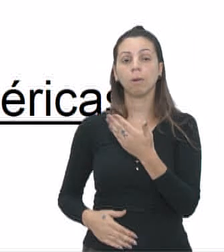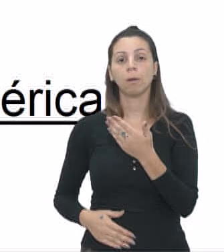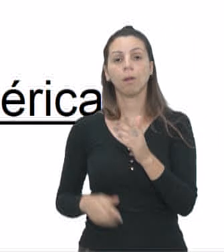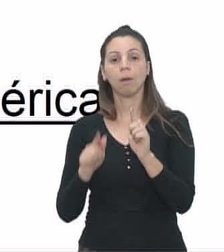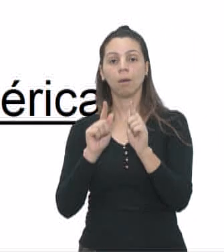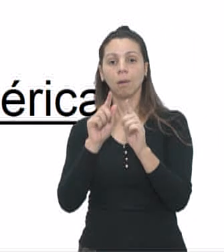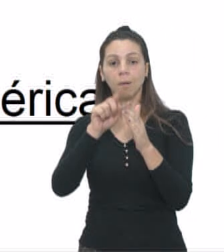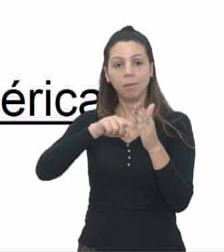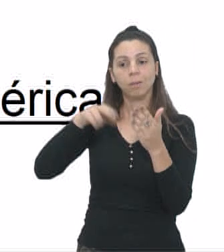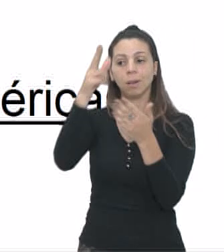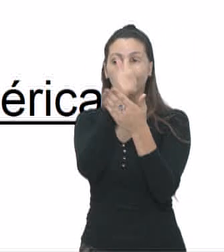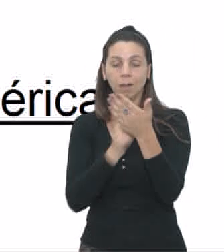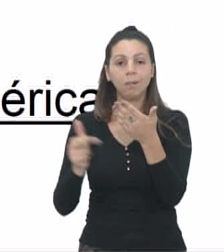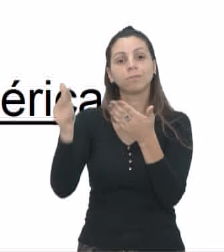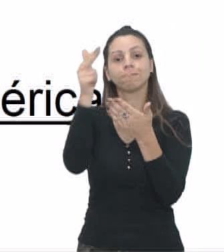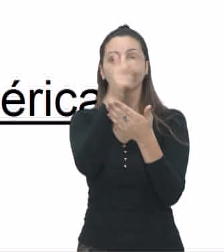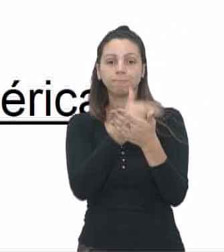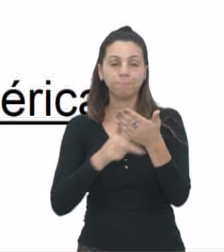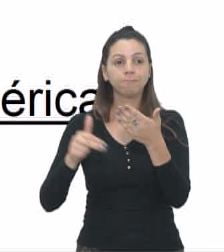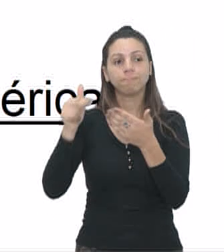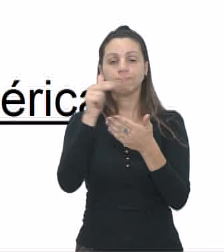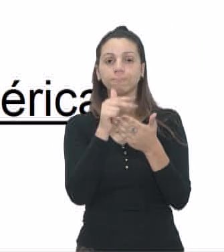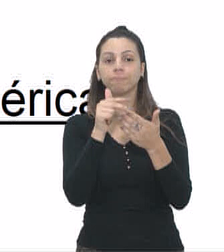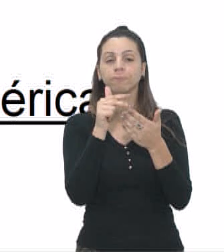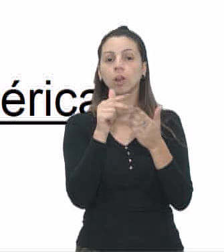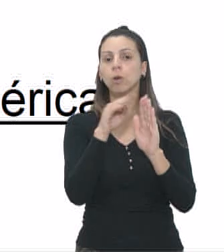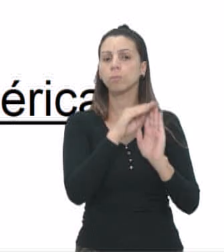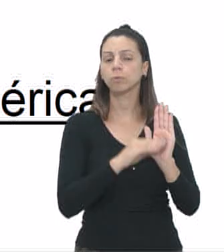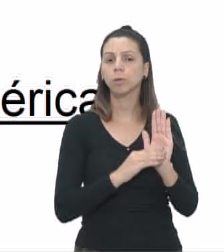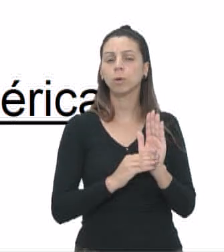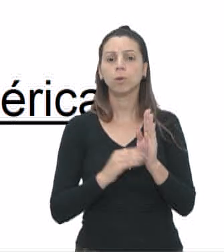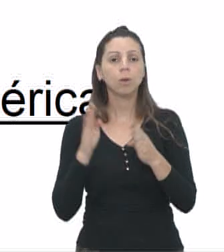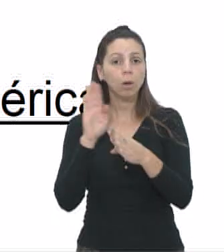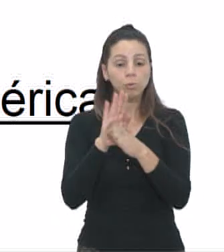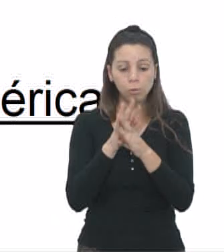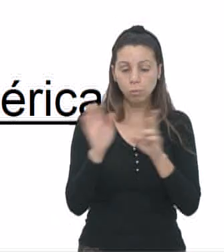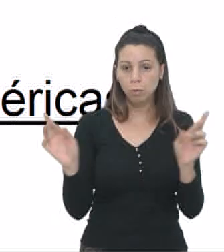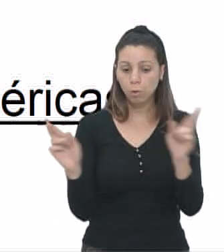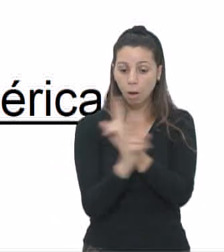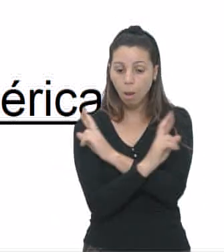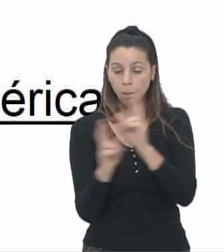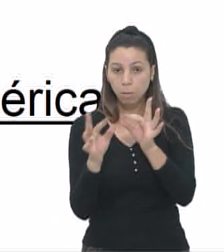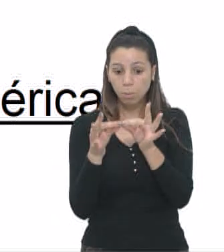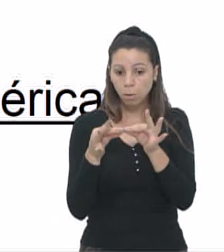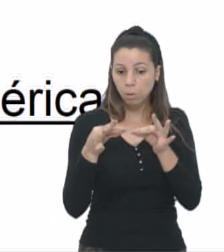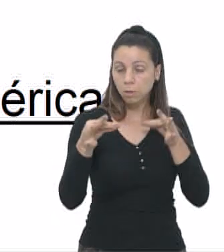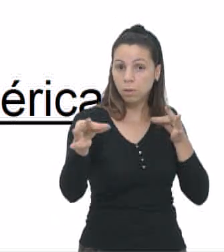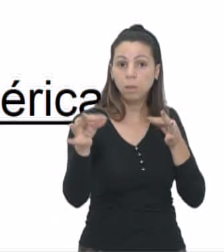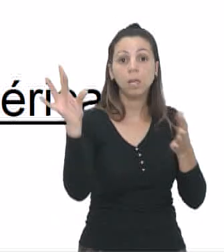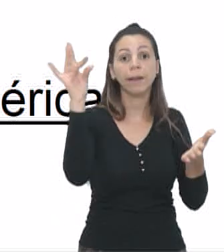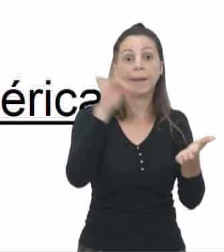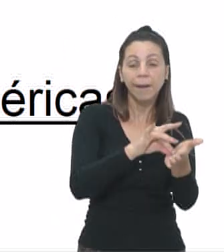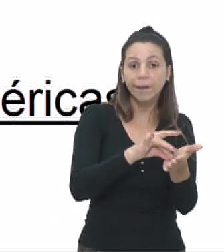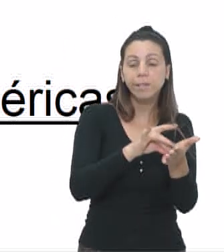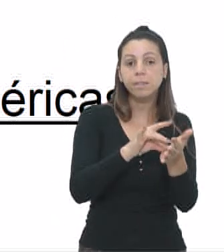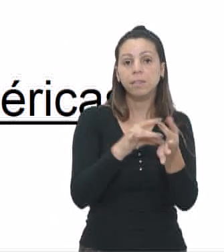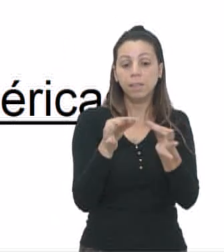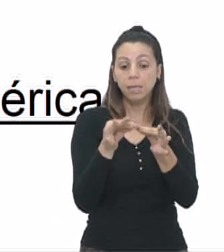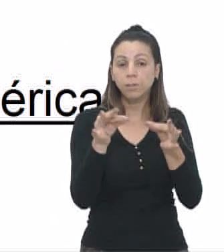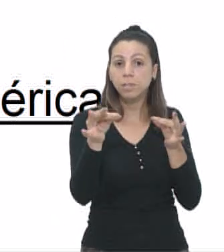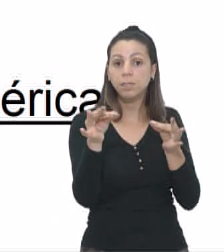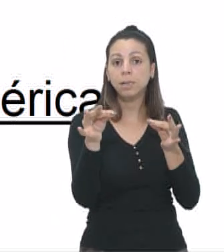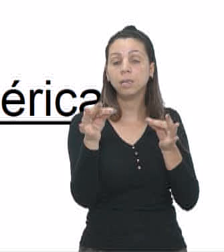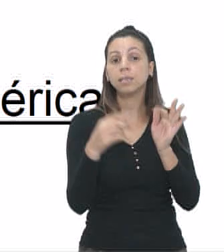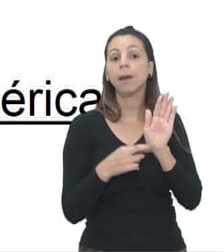já dito anteriormente, as escalas cartográficas são ferramentas que possibilitam relação entre distâncias reais e as distâncias apresentadas no mapa.